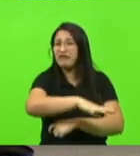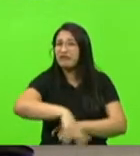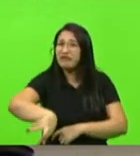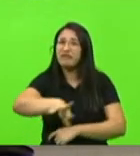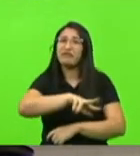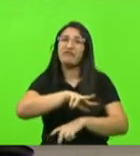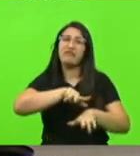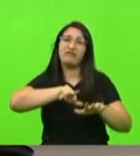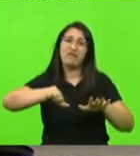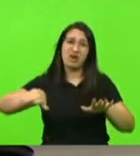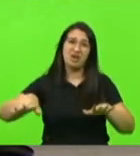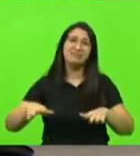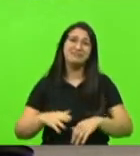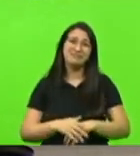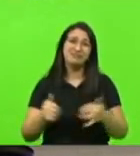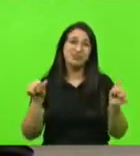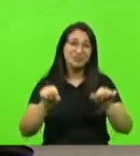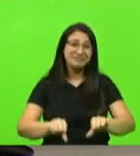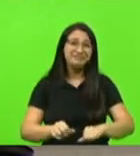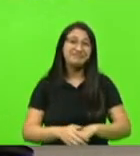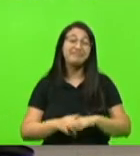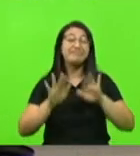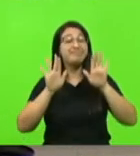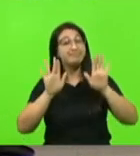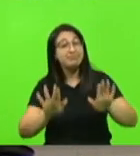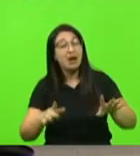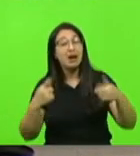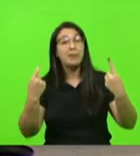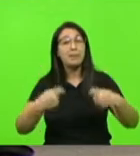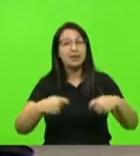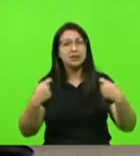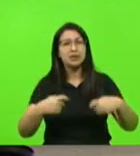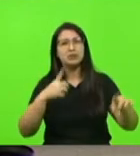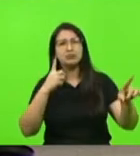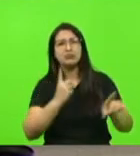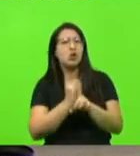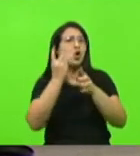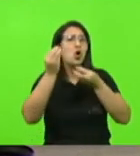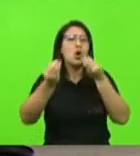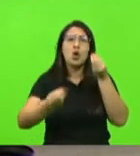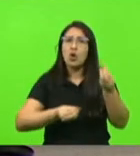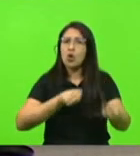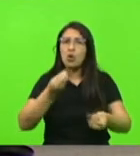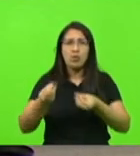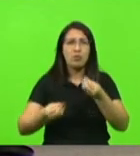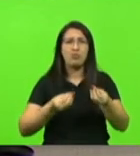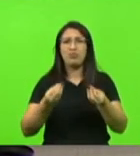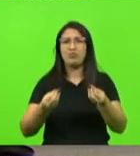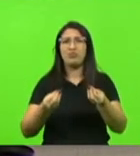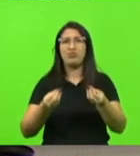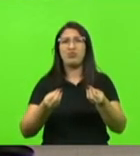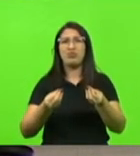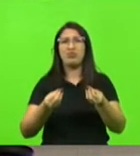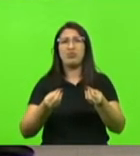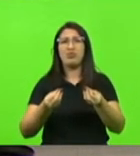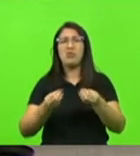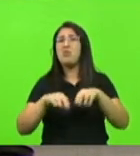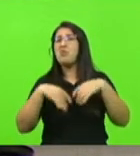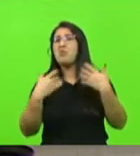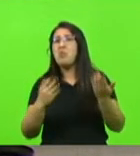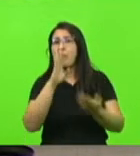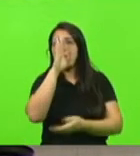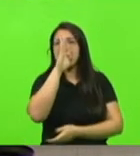Catarina. Mas nós precisamos descobrir, deputado Ivan, qual é a prioridade na